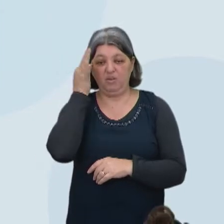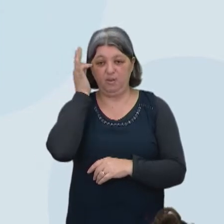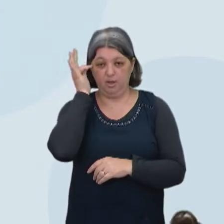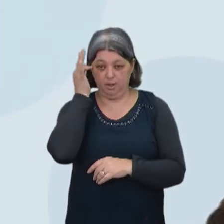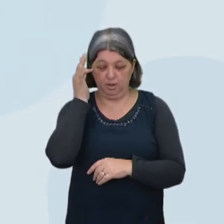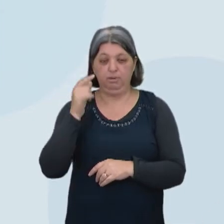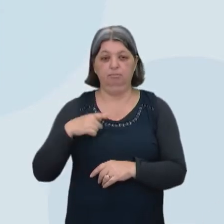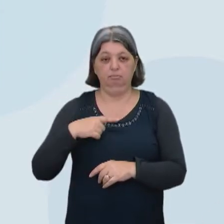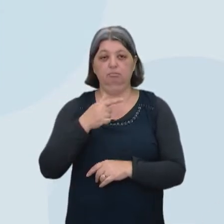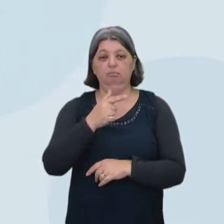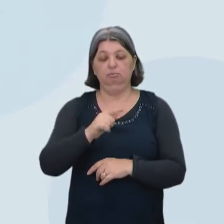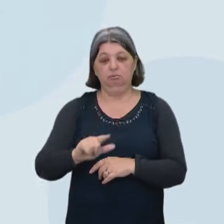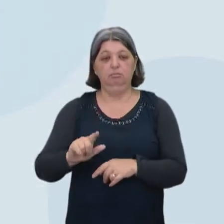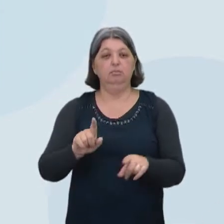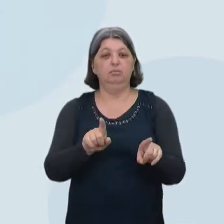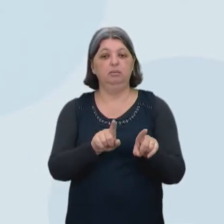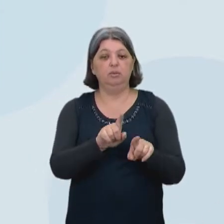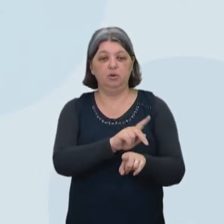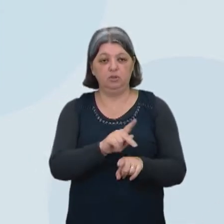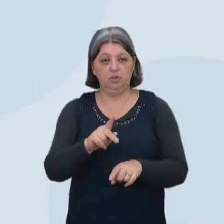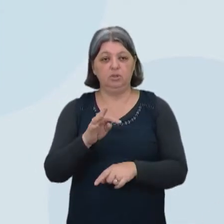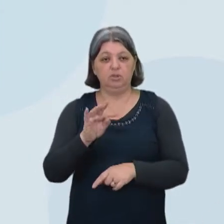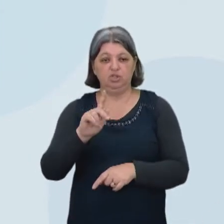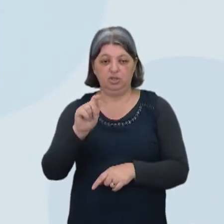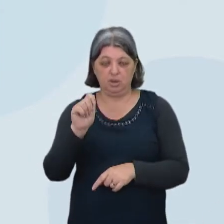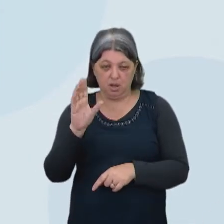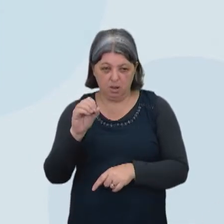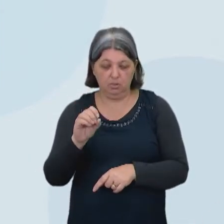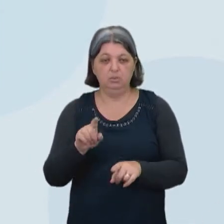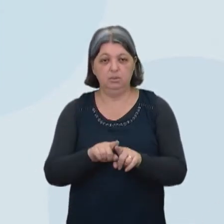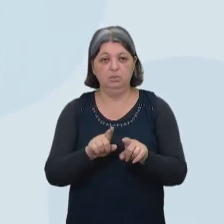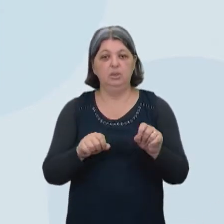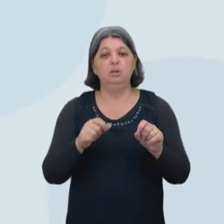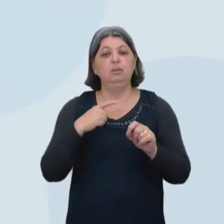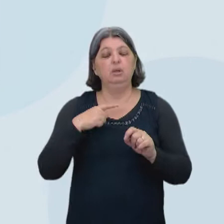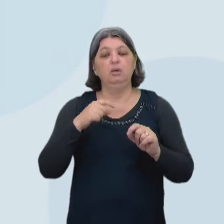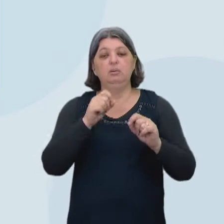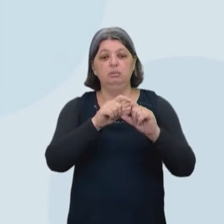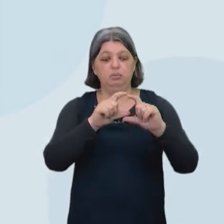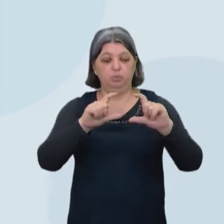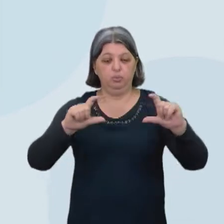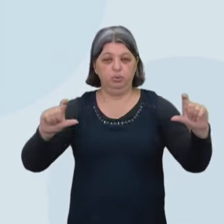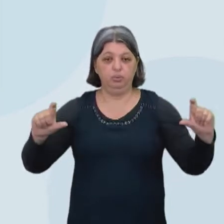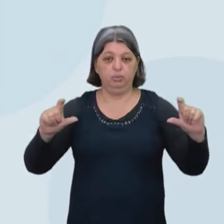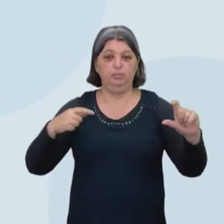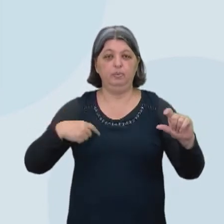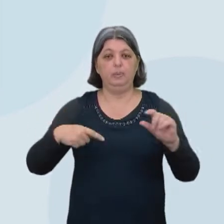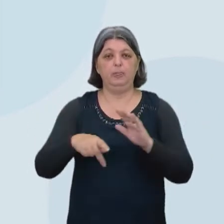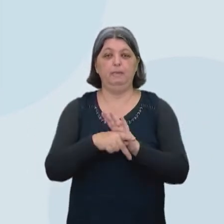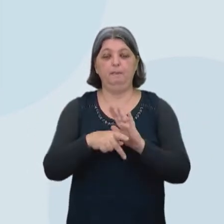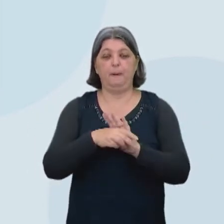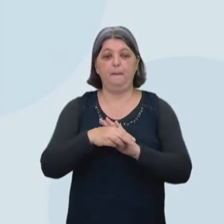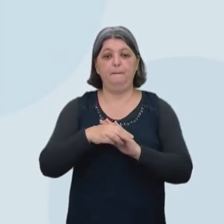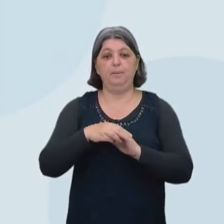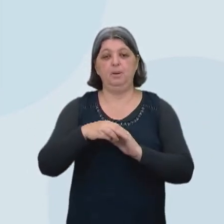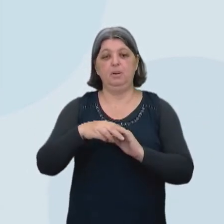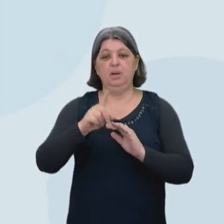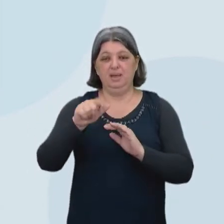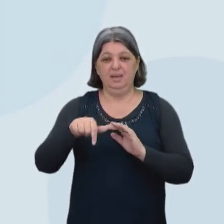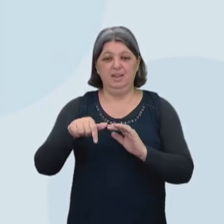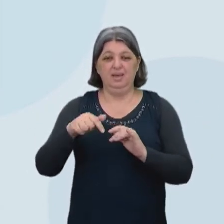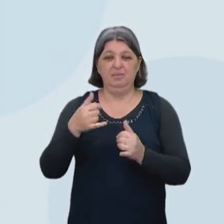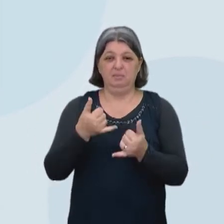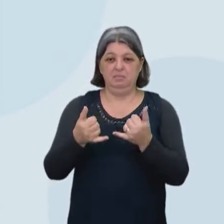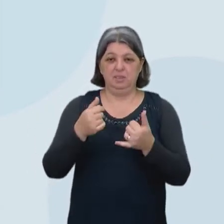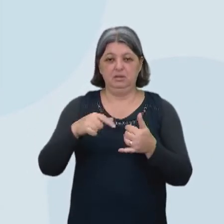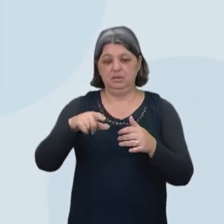ok? Temos aí ainda o quadro integrador que localiza a gente, né? Se isso fosse um mapa, vamos dizer assim, e né? A gente